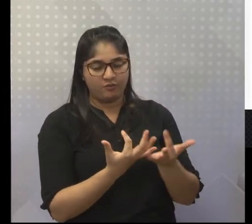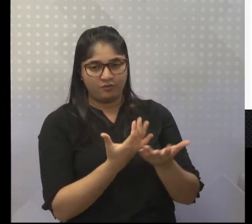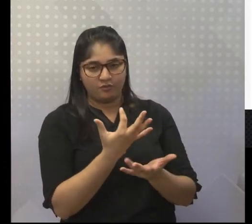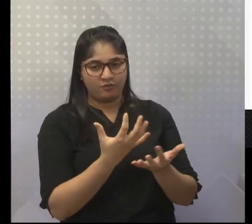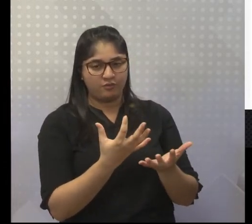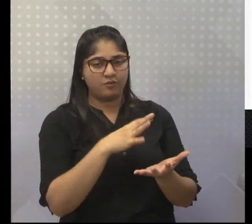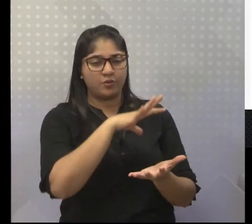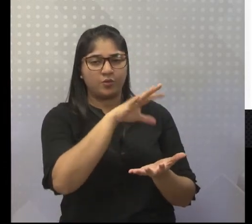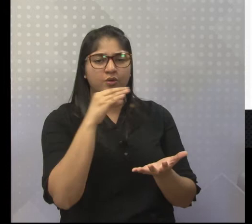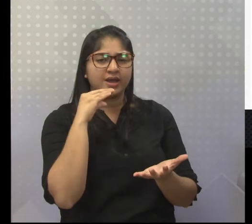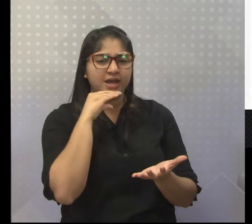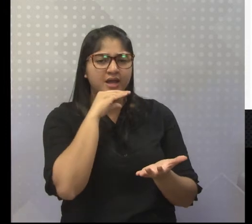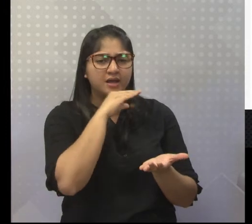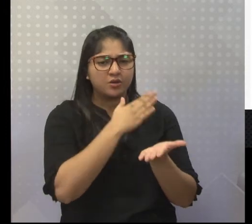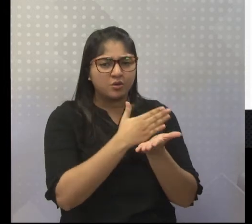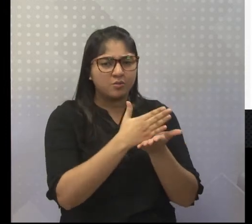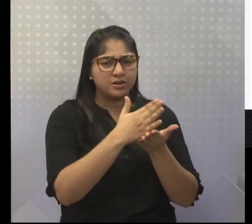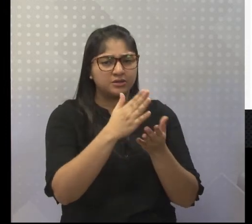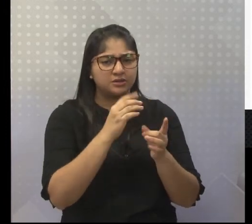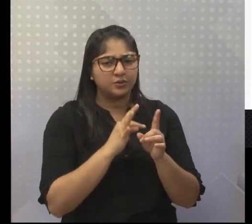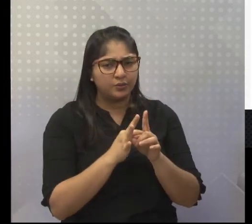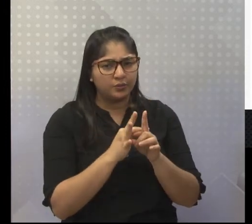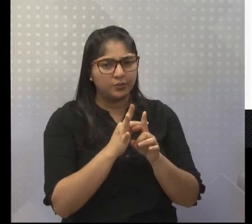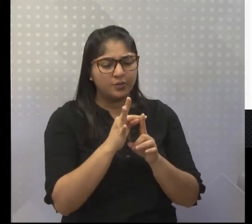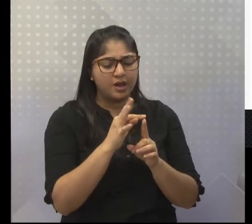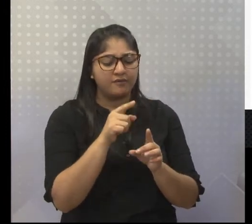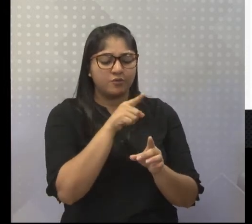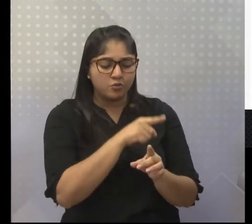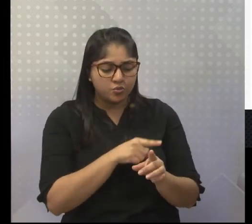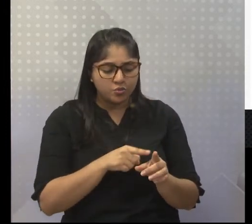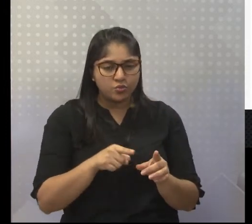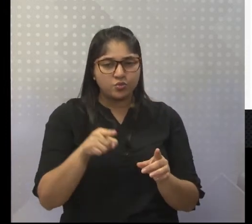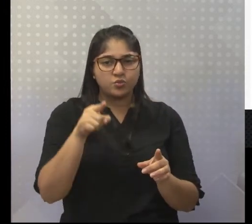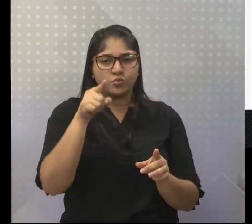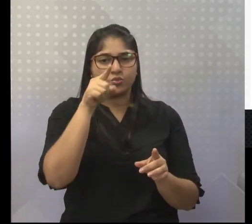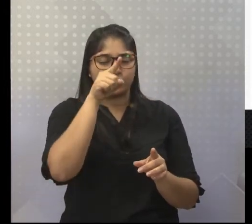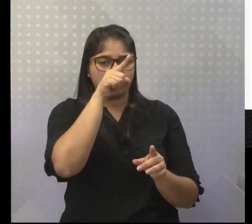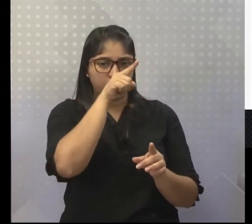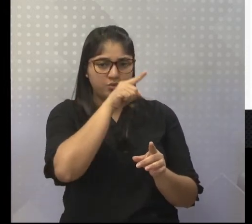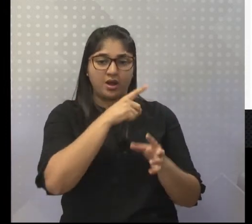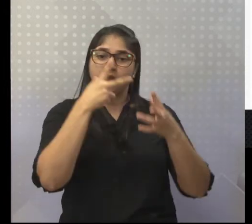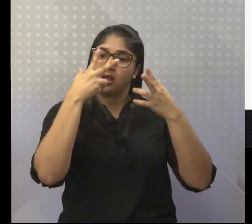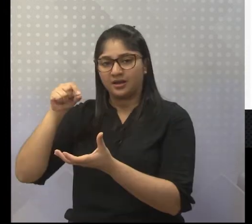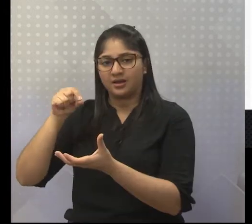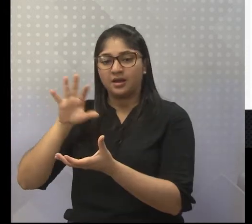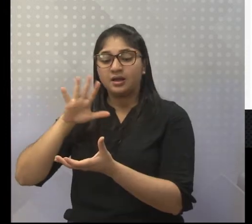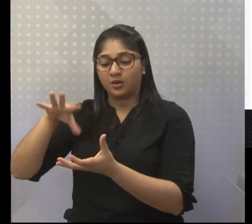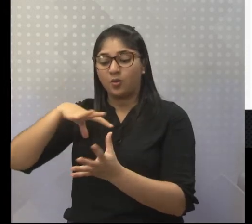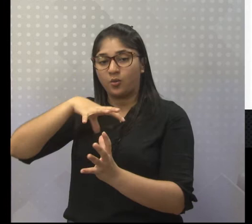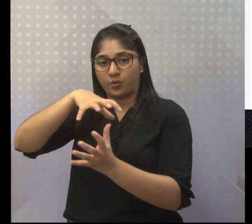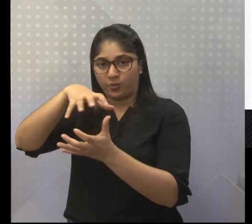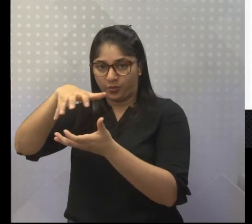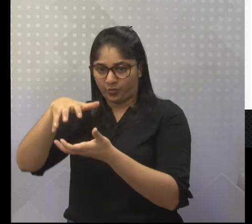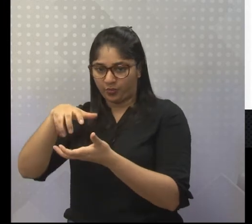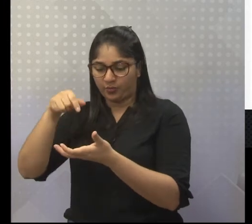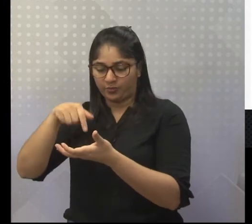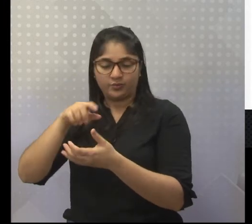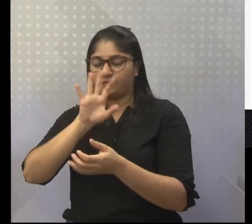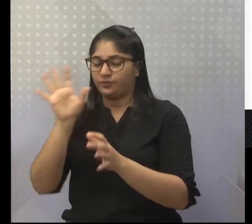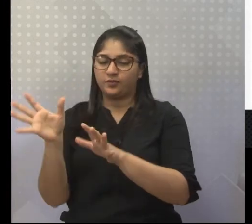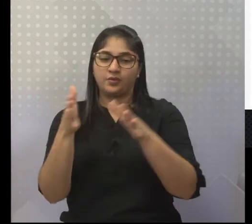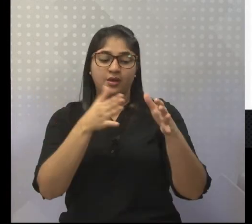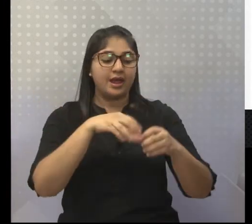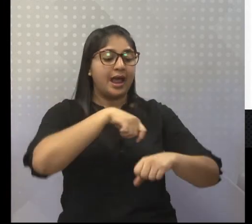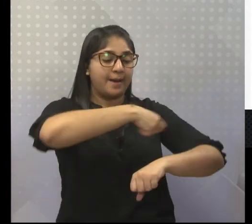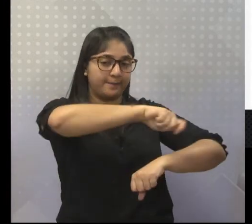da água mais embaixo tá se aquecendo e subindo e formando um ciclo mesma coisa acontece nosso planeta a parte interna da panela